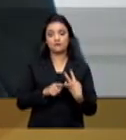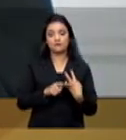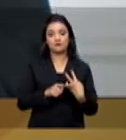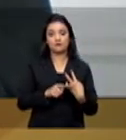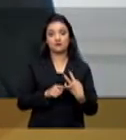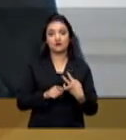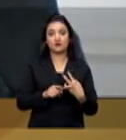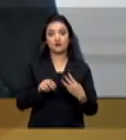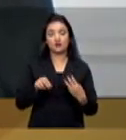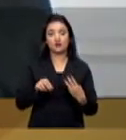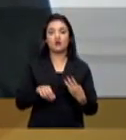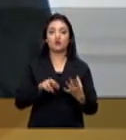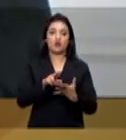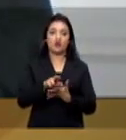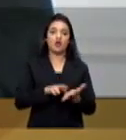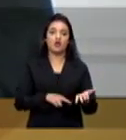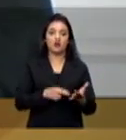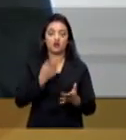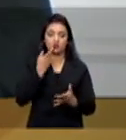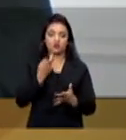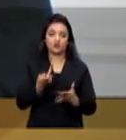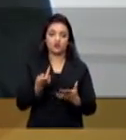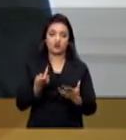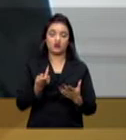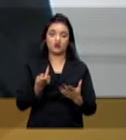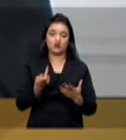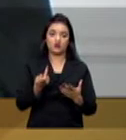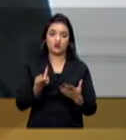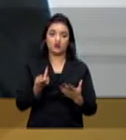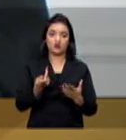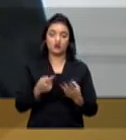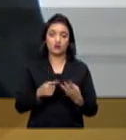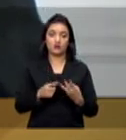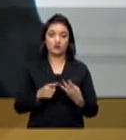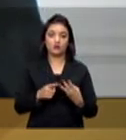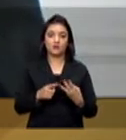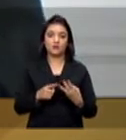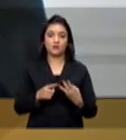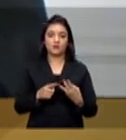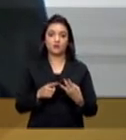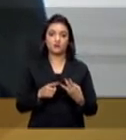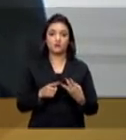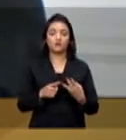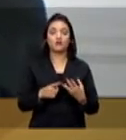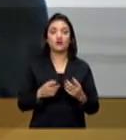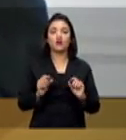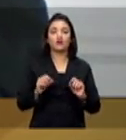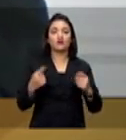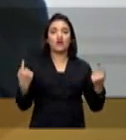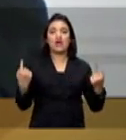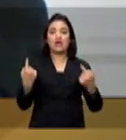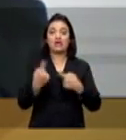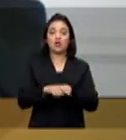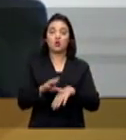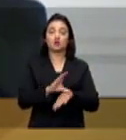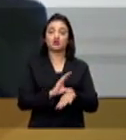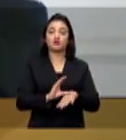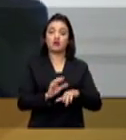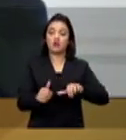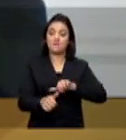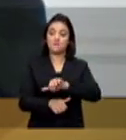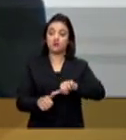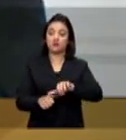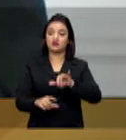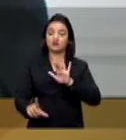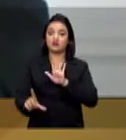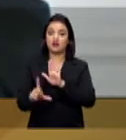pelo eminente ministro relator, agora já acompanhado pelo ministro Nunes Marques, a inconstitucionalidade da alteração